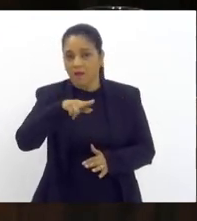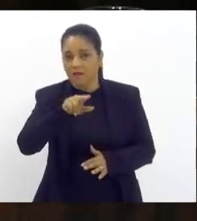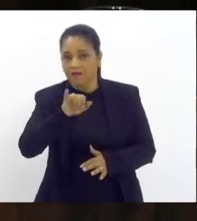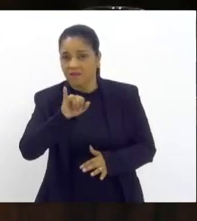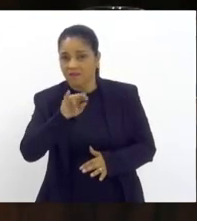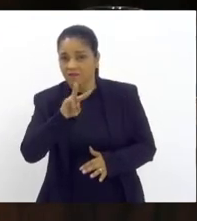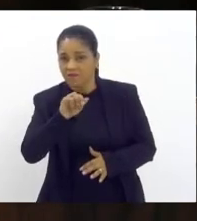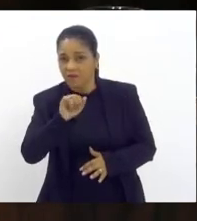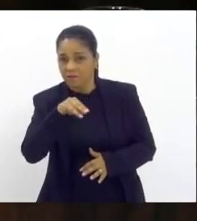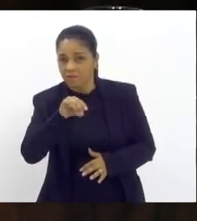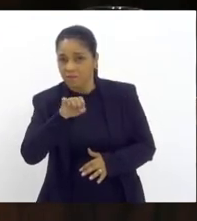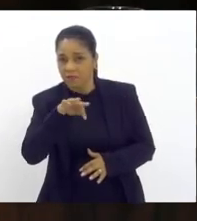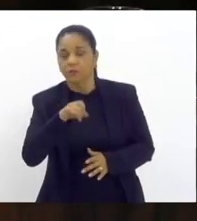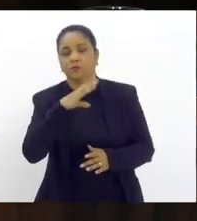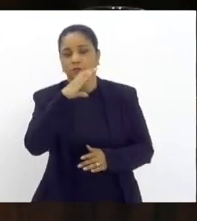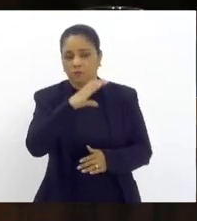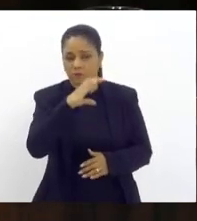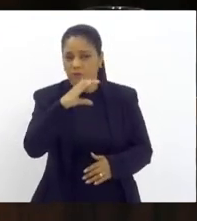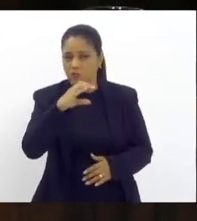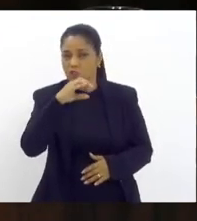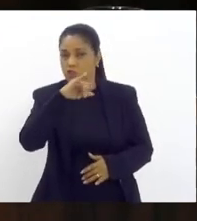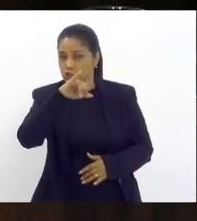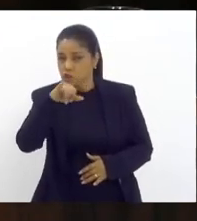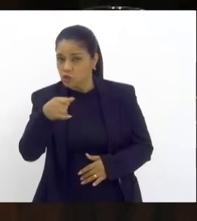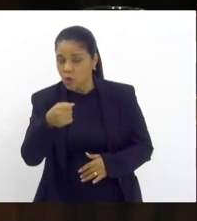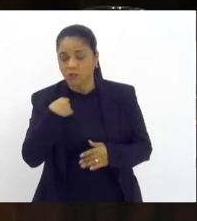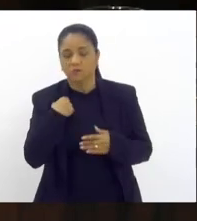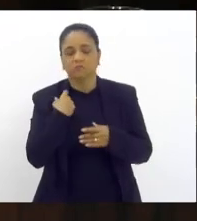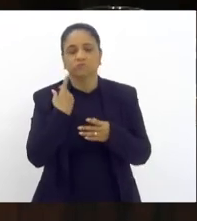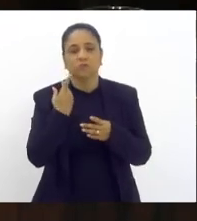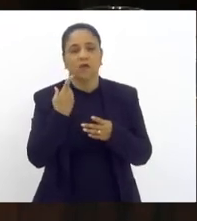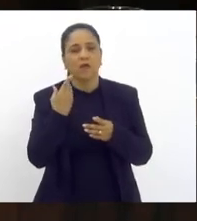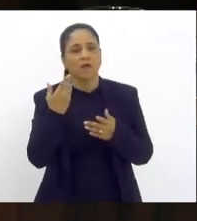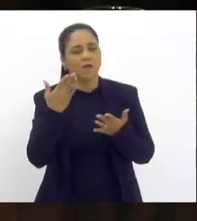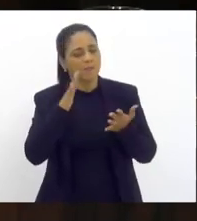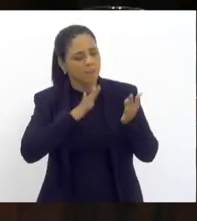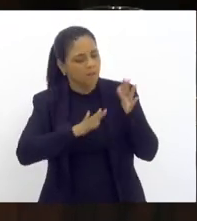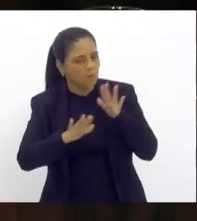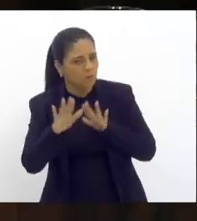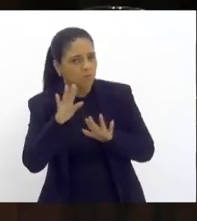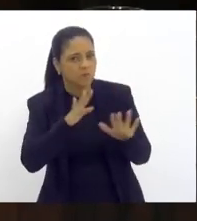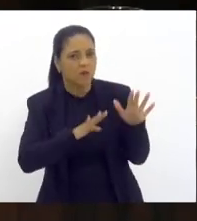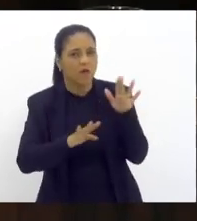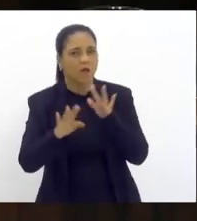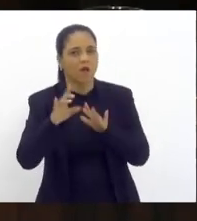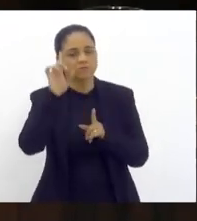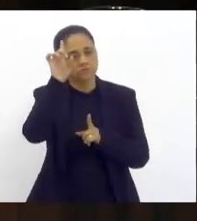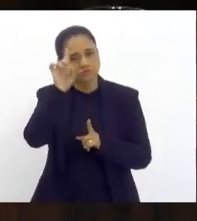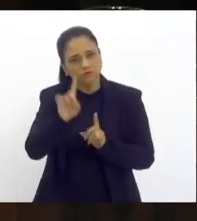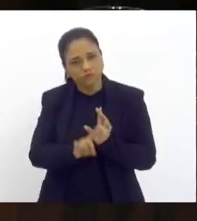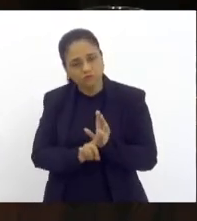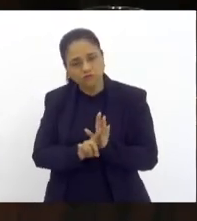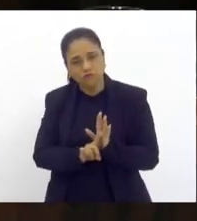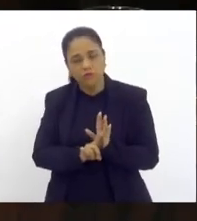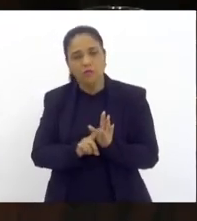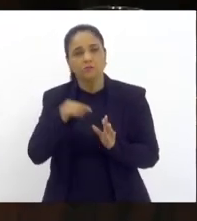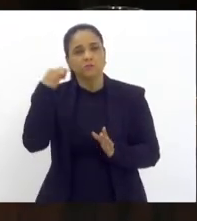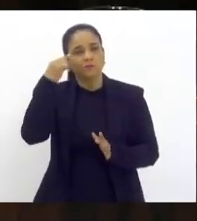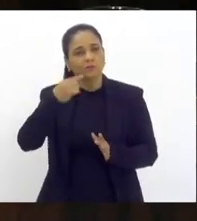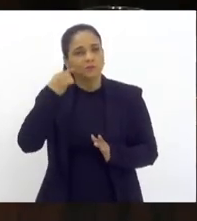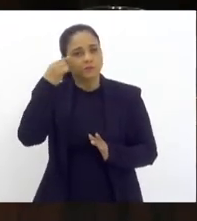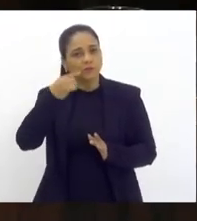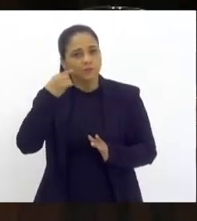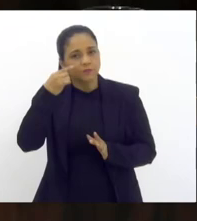sido muito criteriosa e muito cuidadosa, né, em relação ao direito que o deputado tem na tramitação de